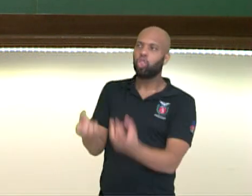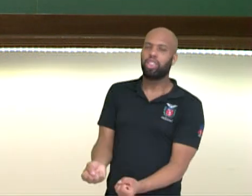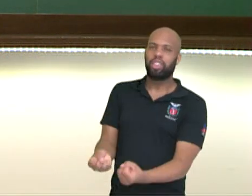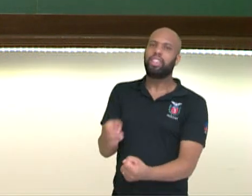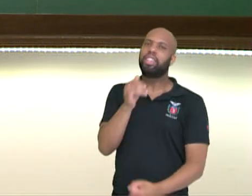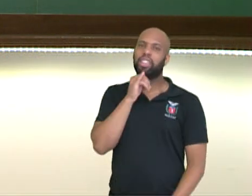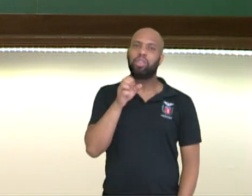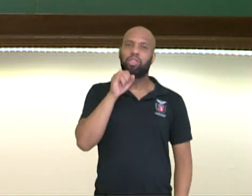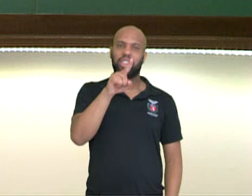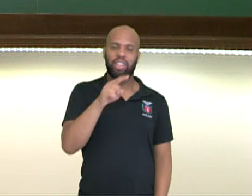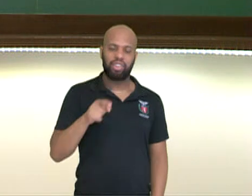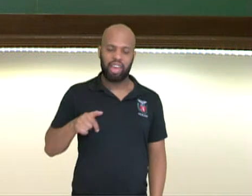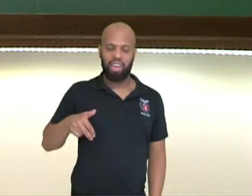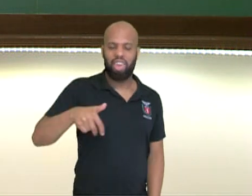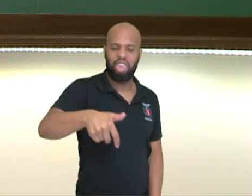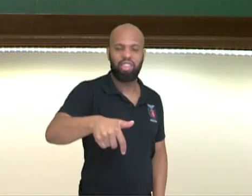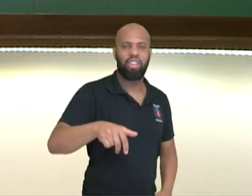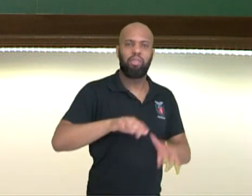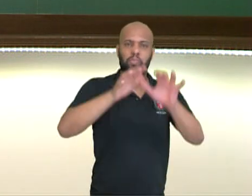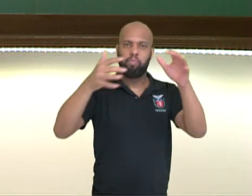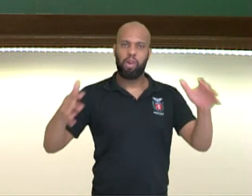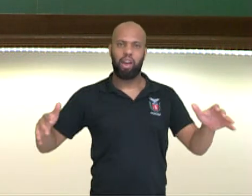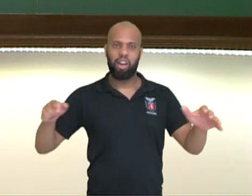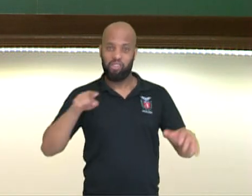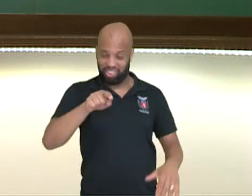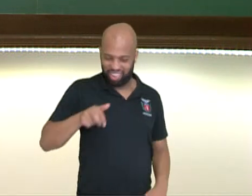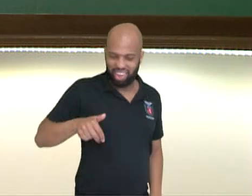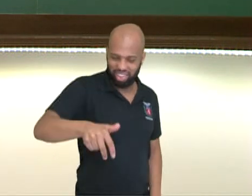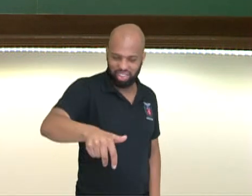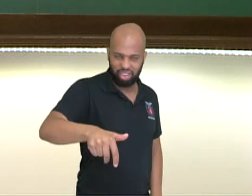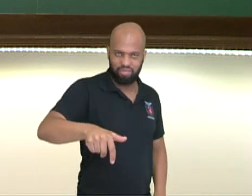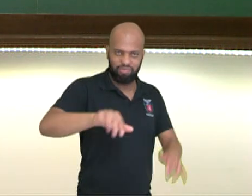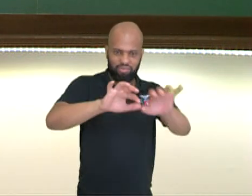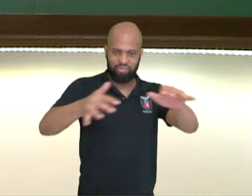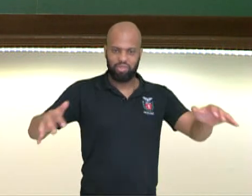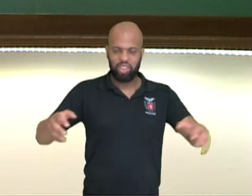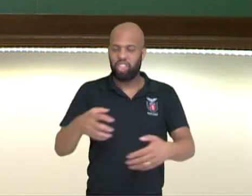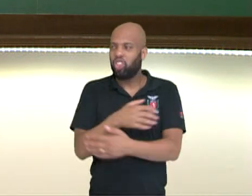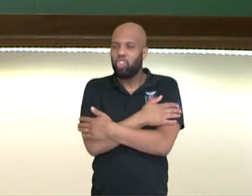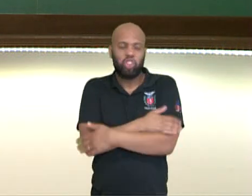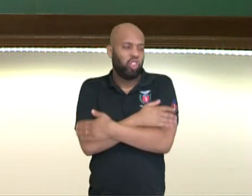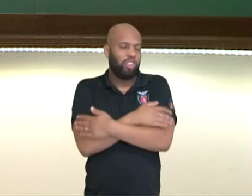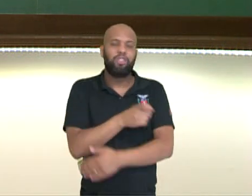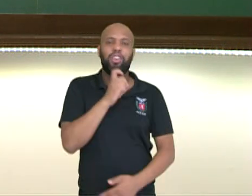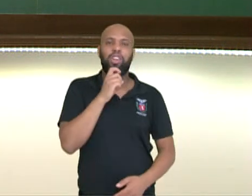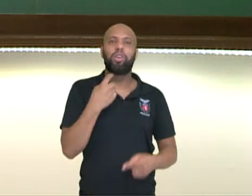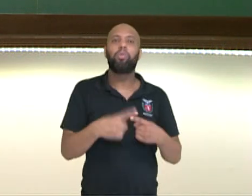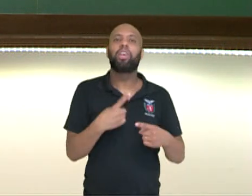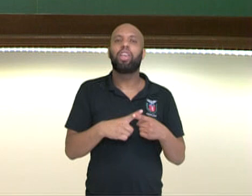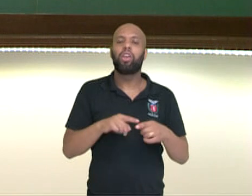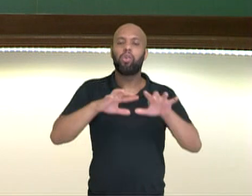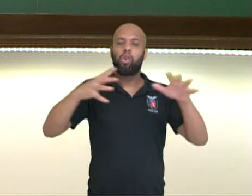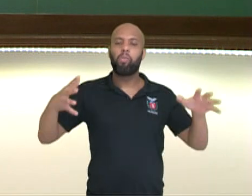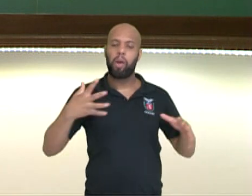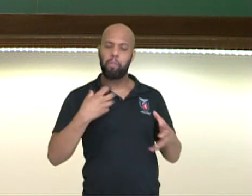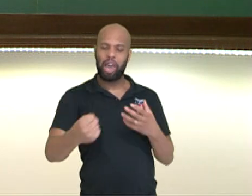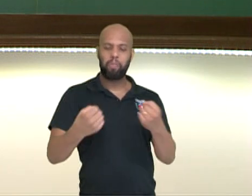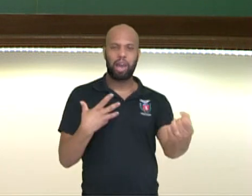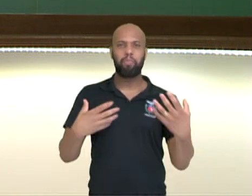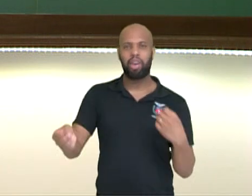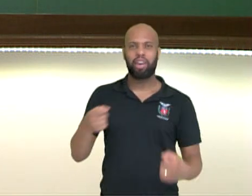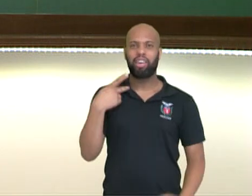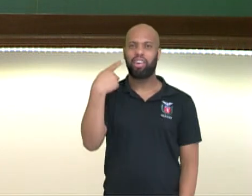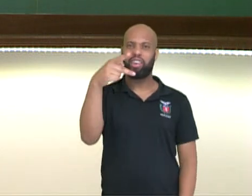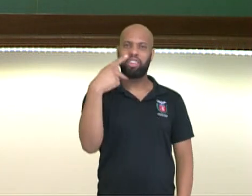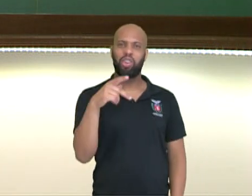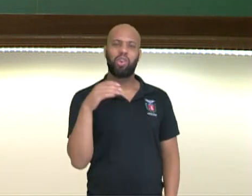entra na água da praia, você sente o frio, porque o mar rouba calor do seu corpo. Então, a temperatura